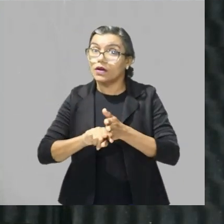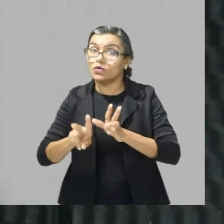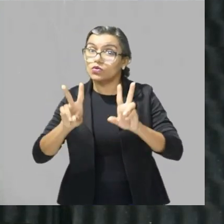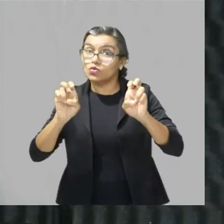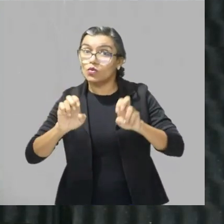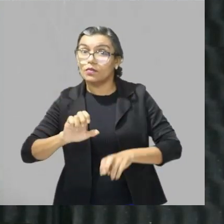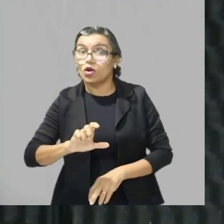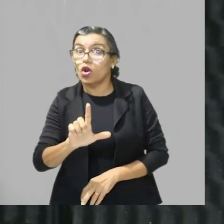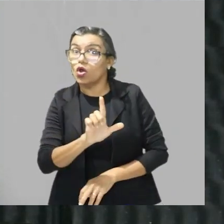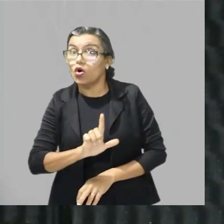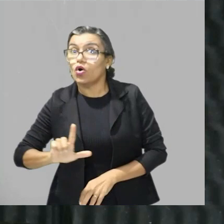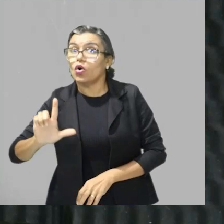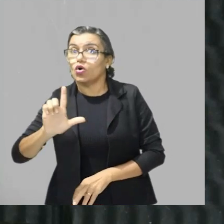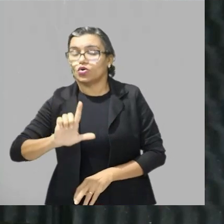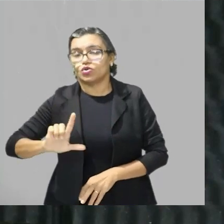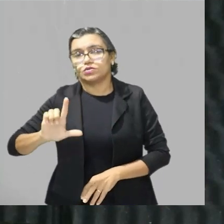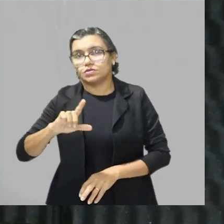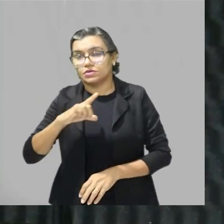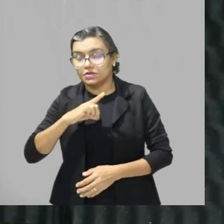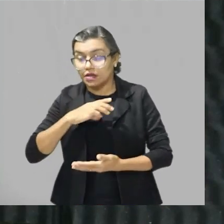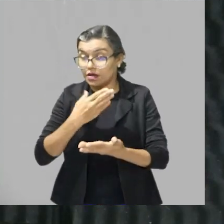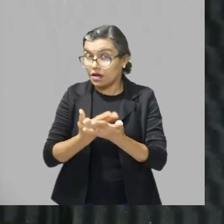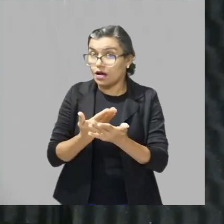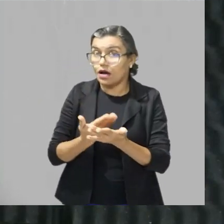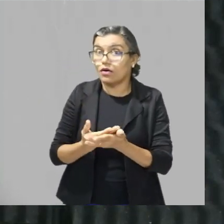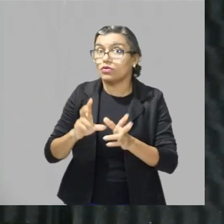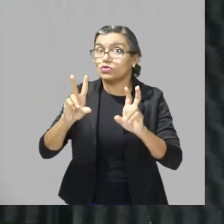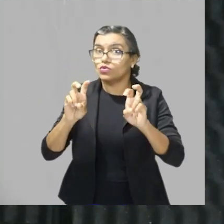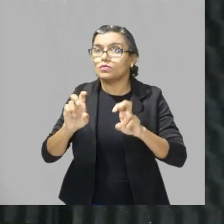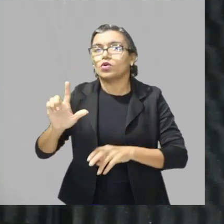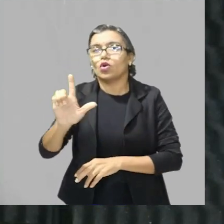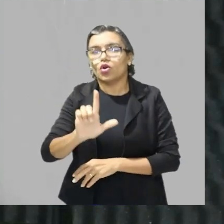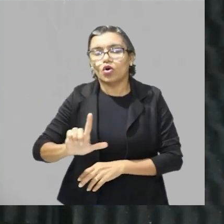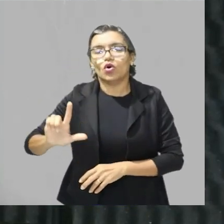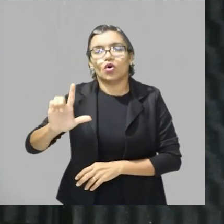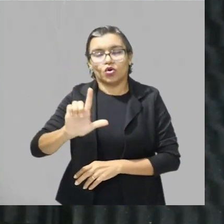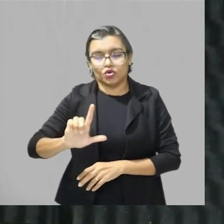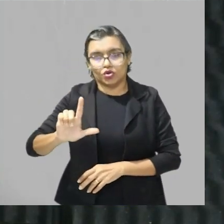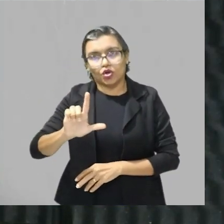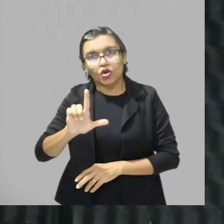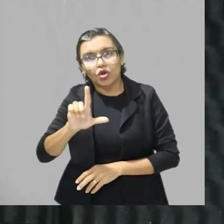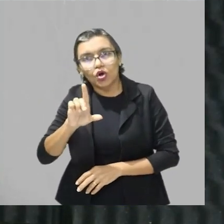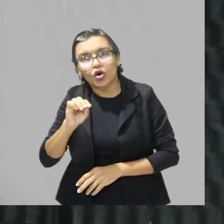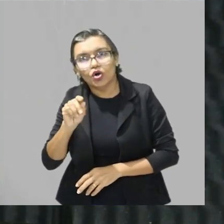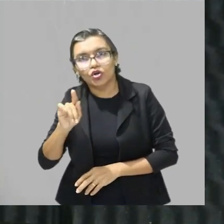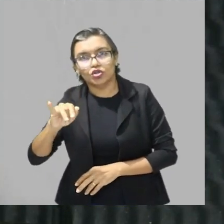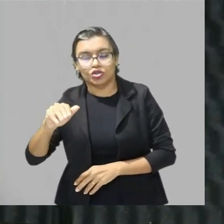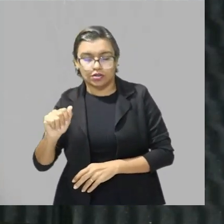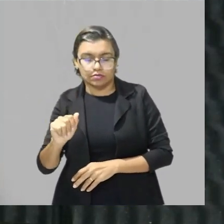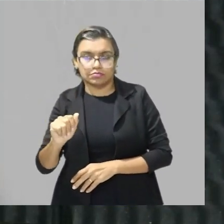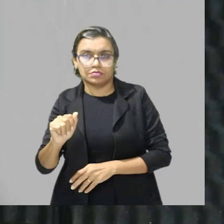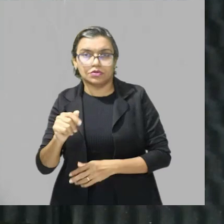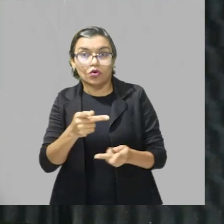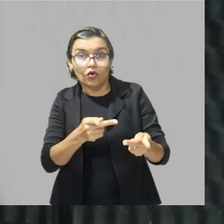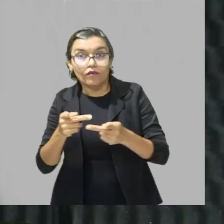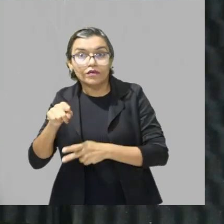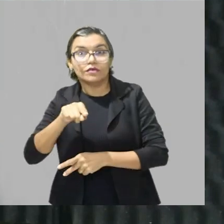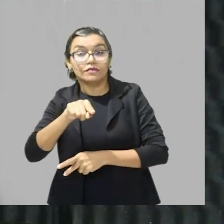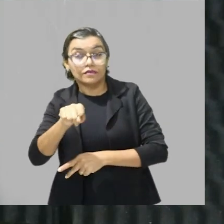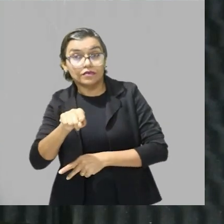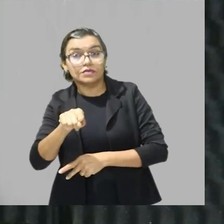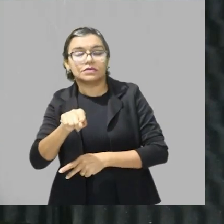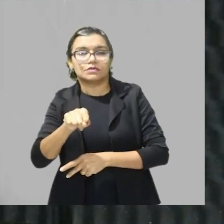lógica nós temos aqui aulas sobre a lógica de convidar no nosso portal no nosso YouTube